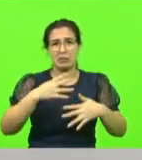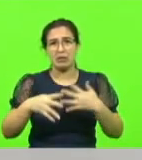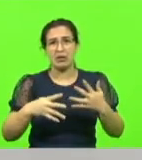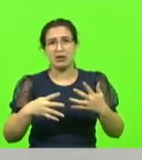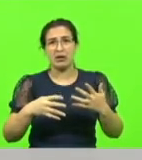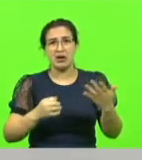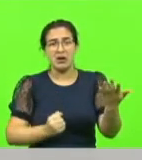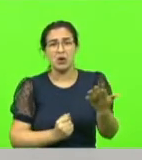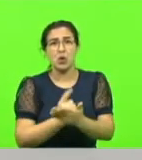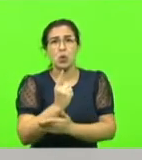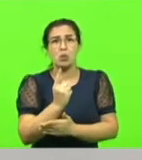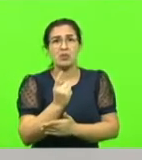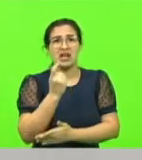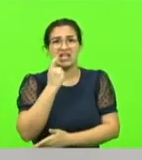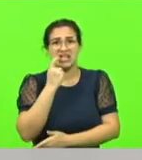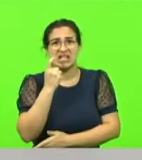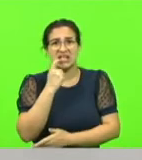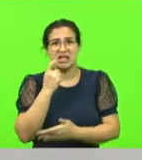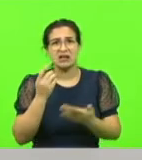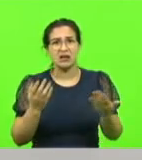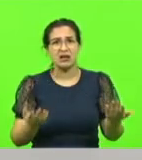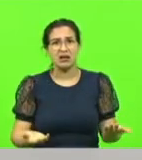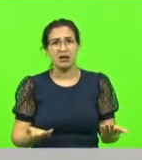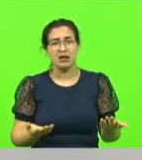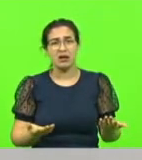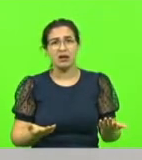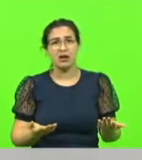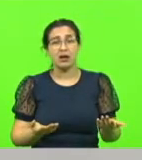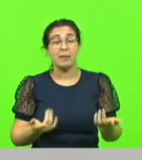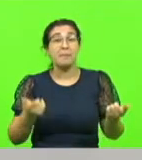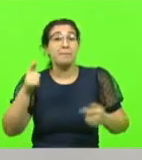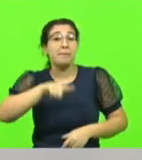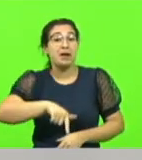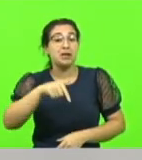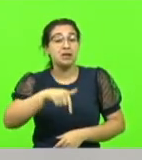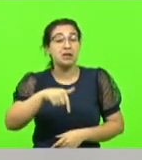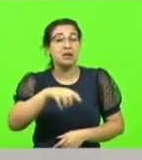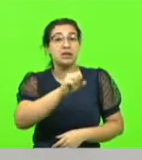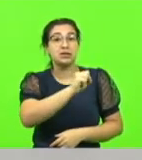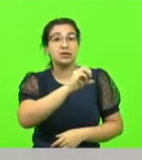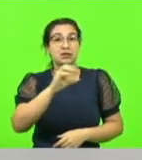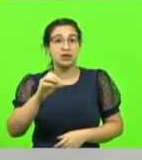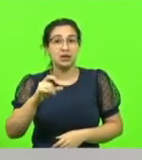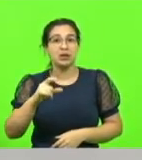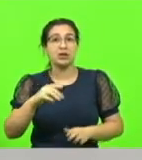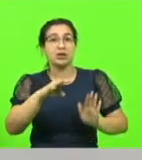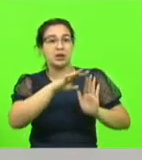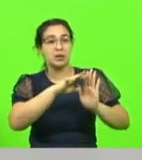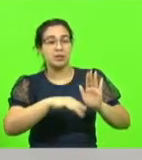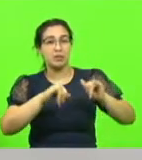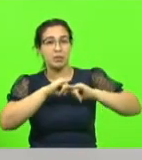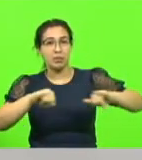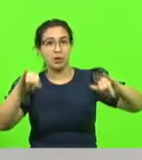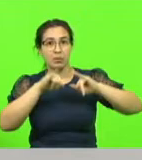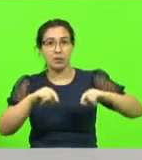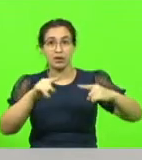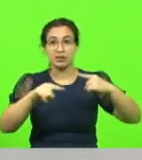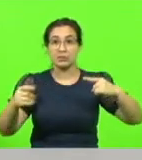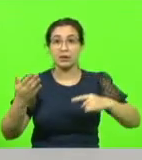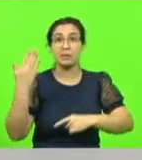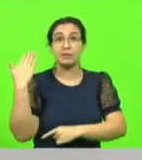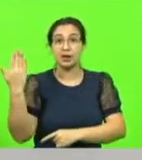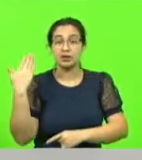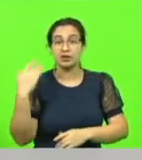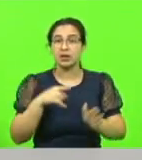osso. E ainda, deputado Vicente, Santa Catarina foi matéria nacional na semana passada, quando a